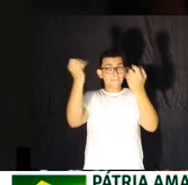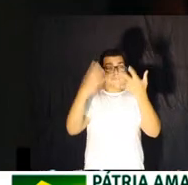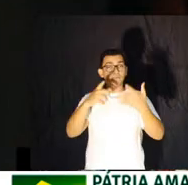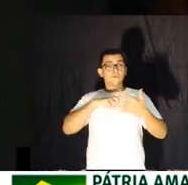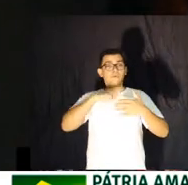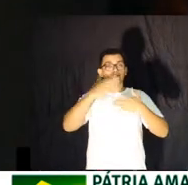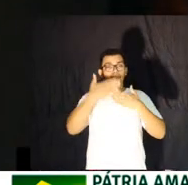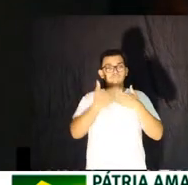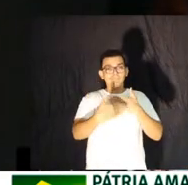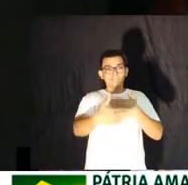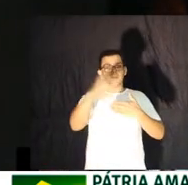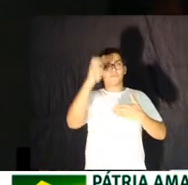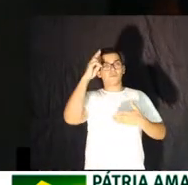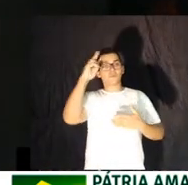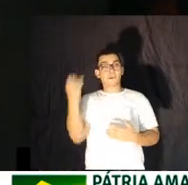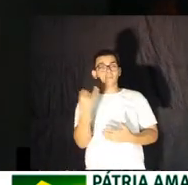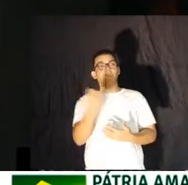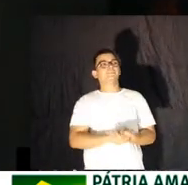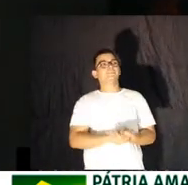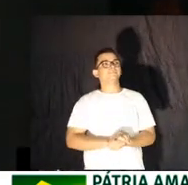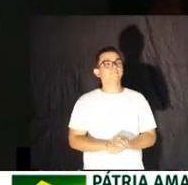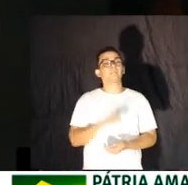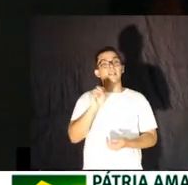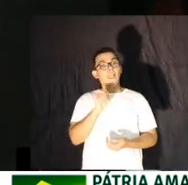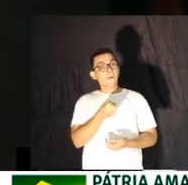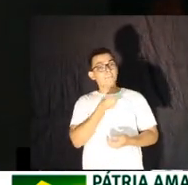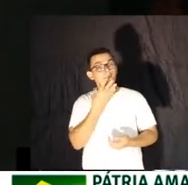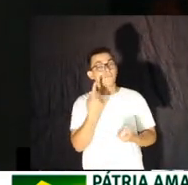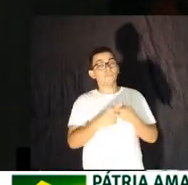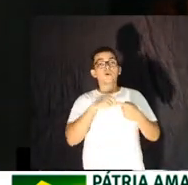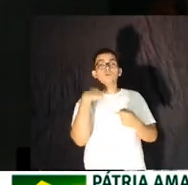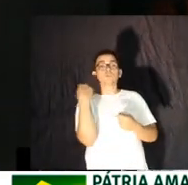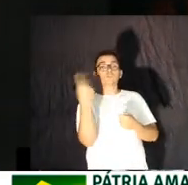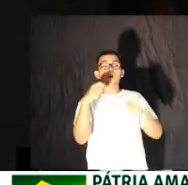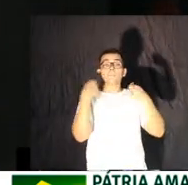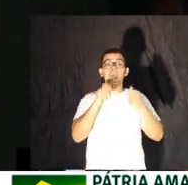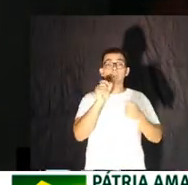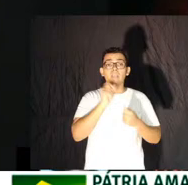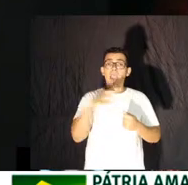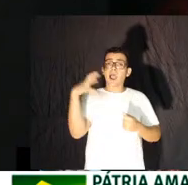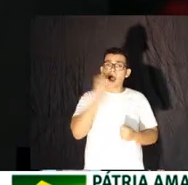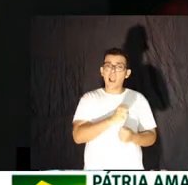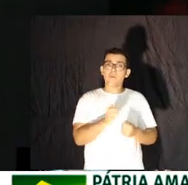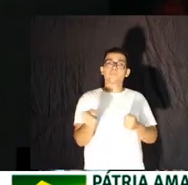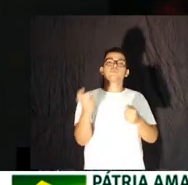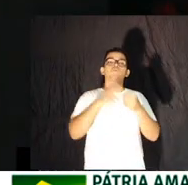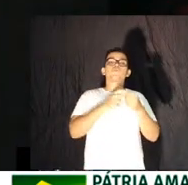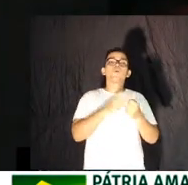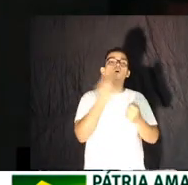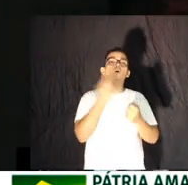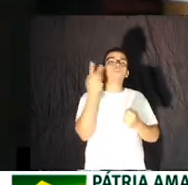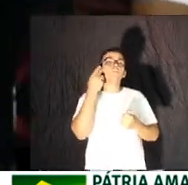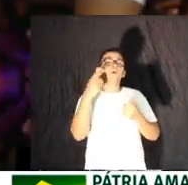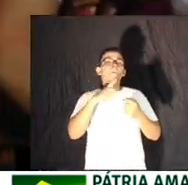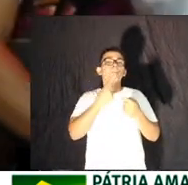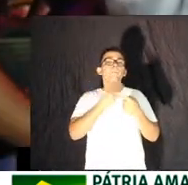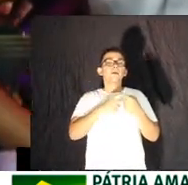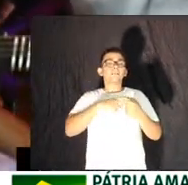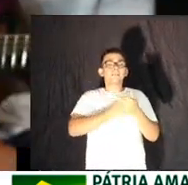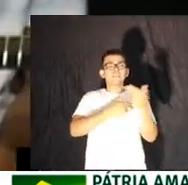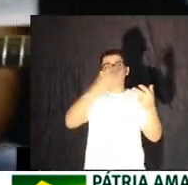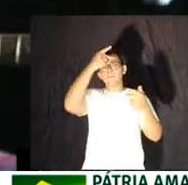bom. E vai ser bom, né? Porque todos nós precisamos que volte ao normal, porque muitos pais de família